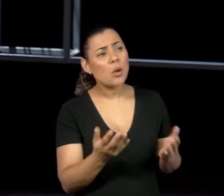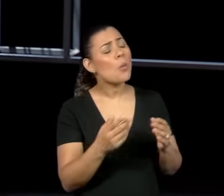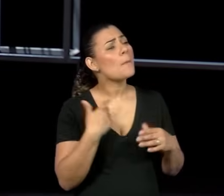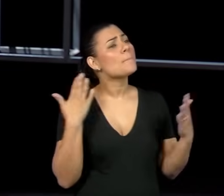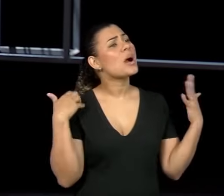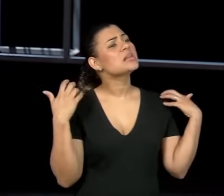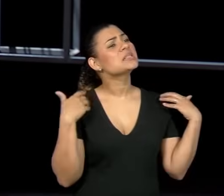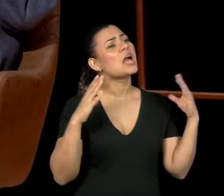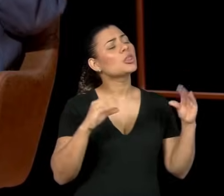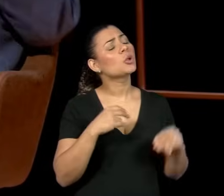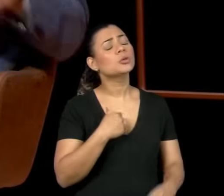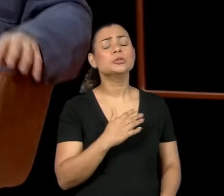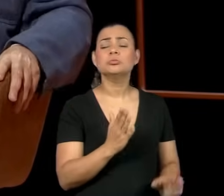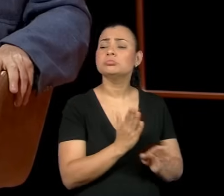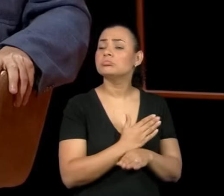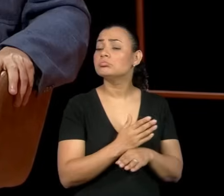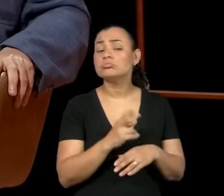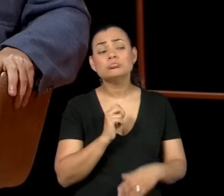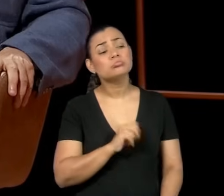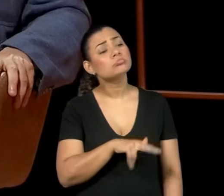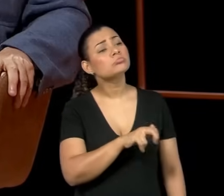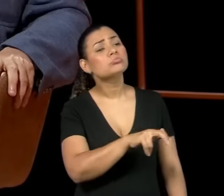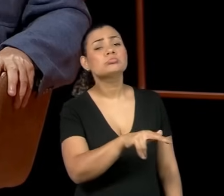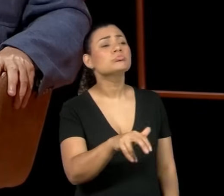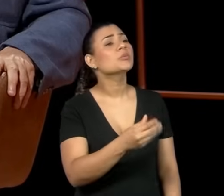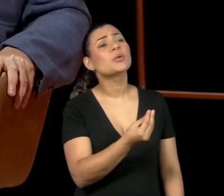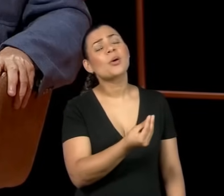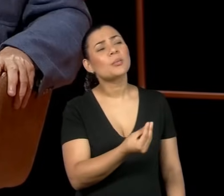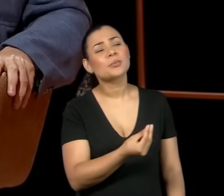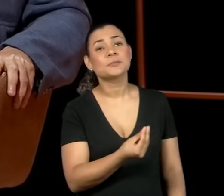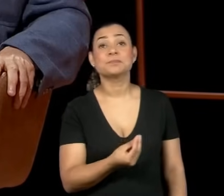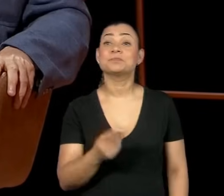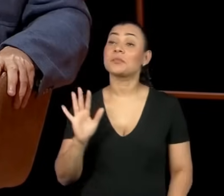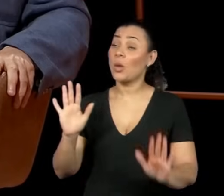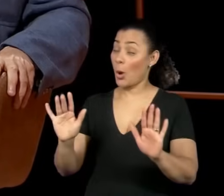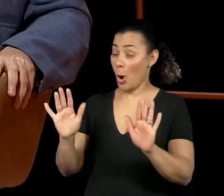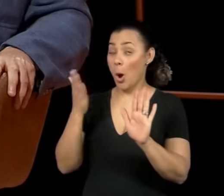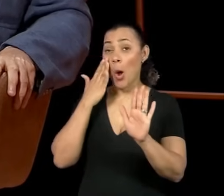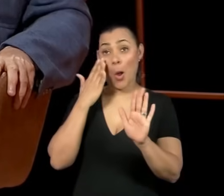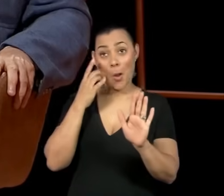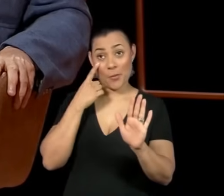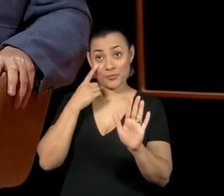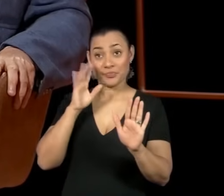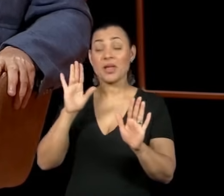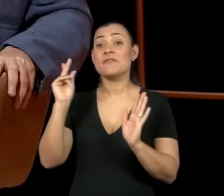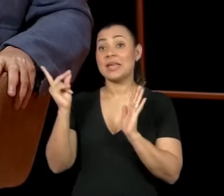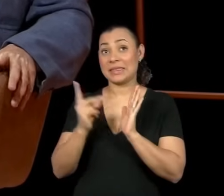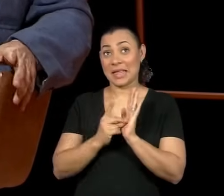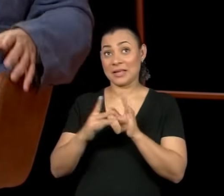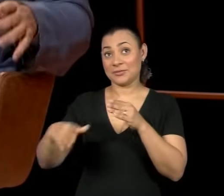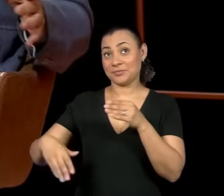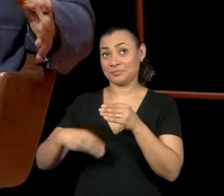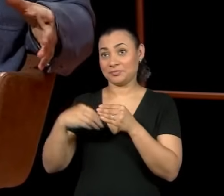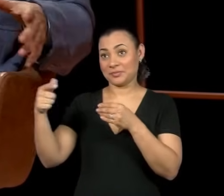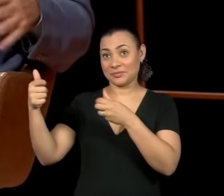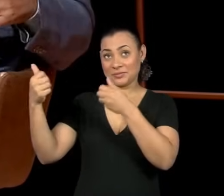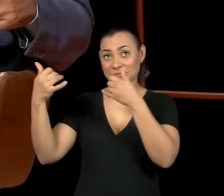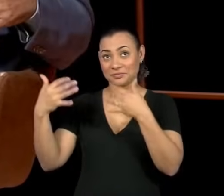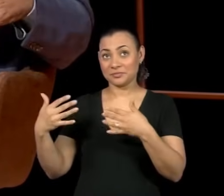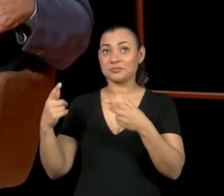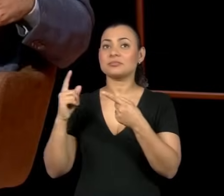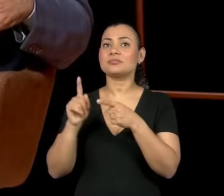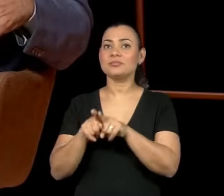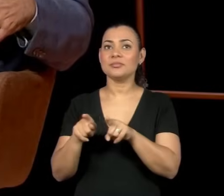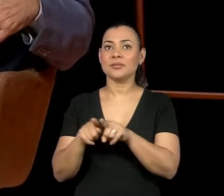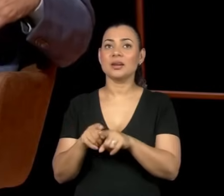passeio noturno? Não, eu na verdade, só para completar a questão que ele citou, Ray Conniff